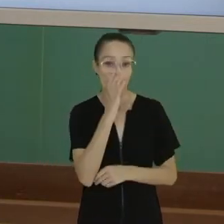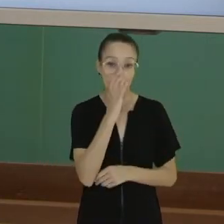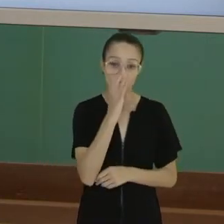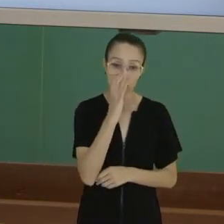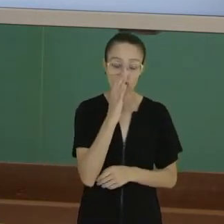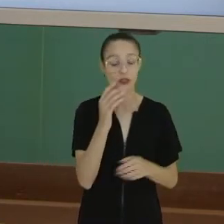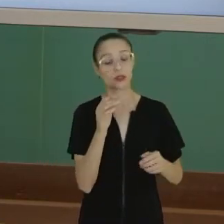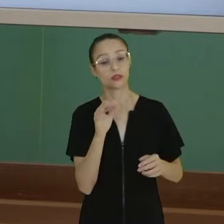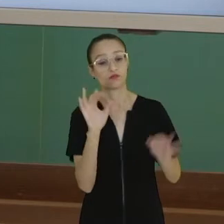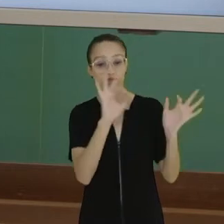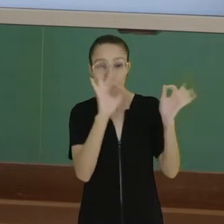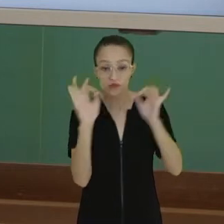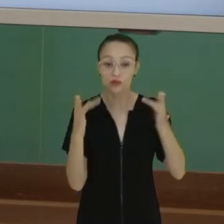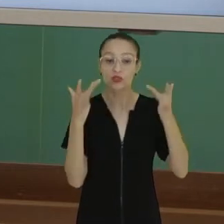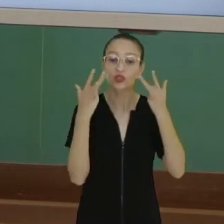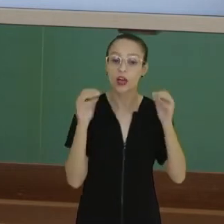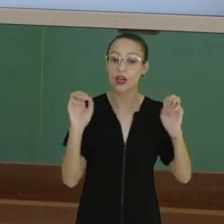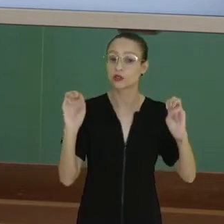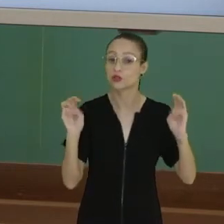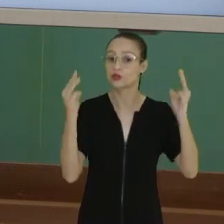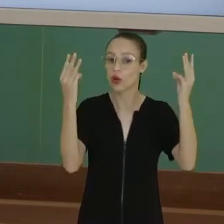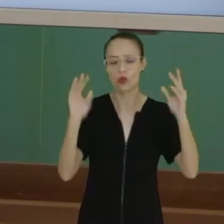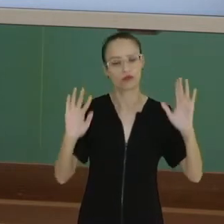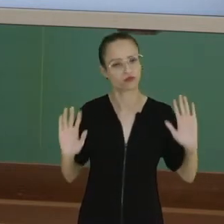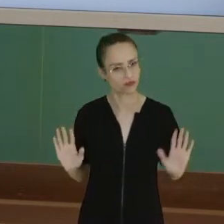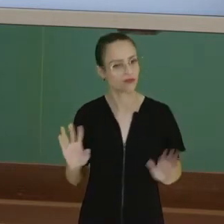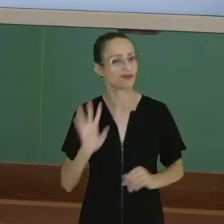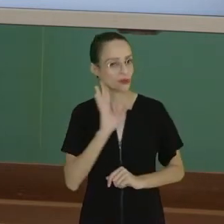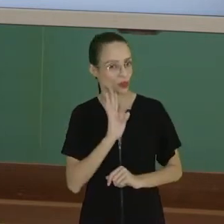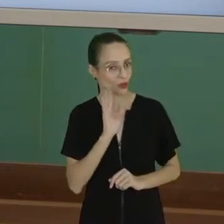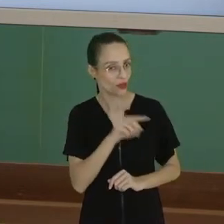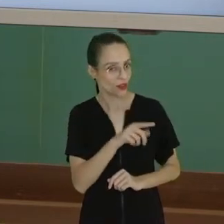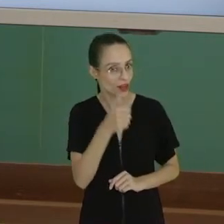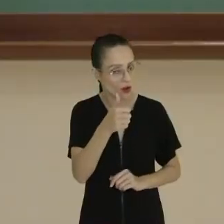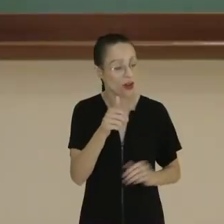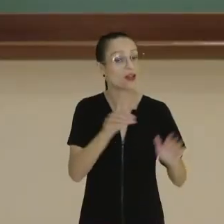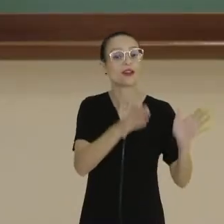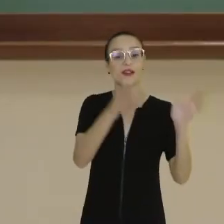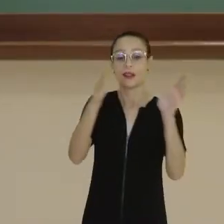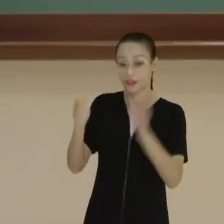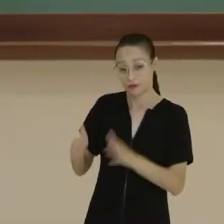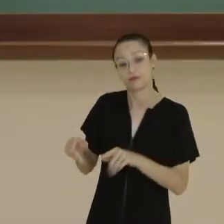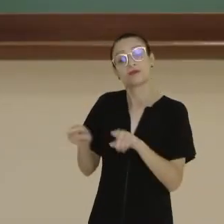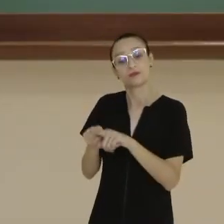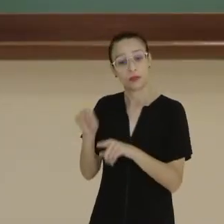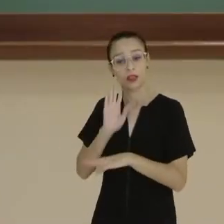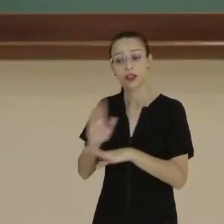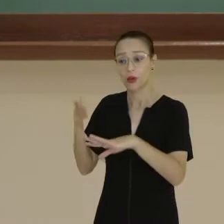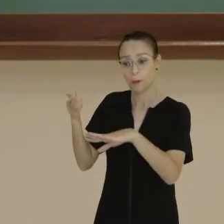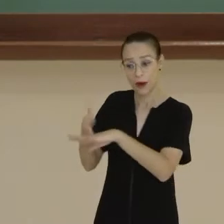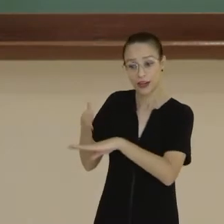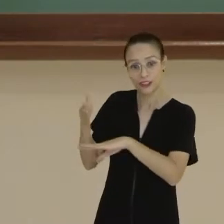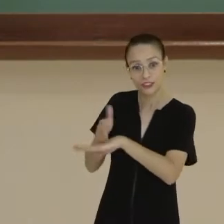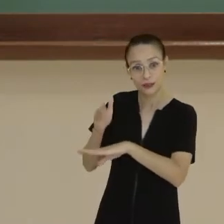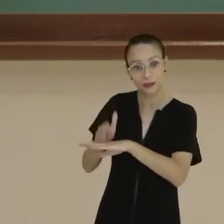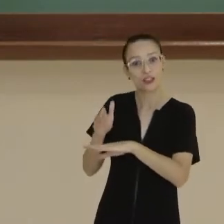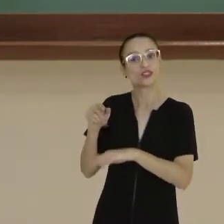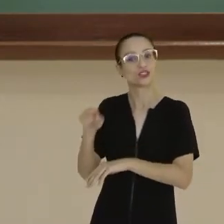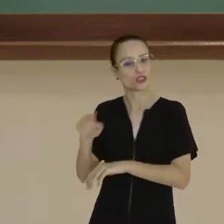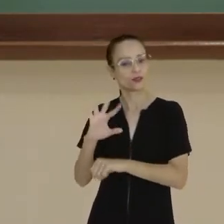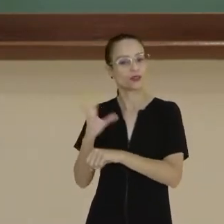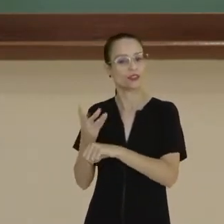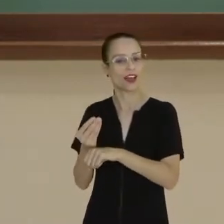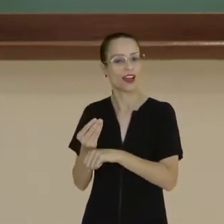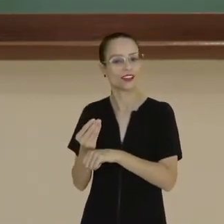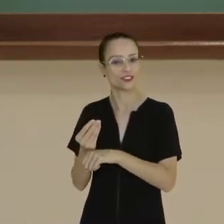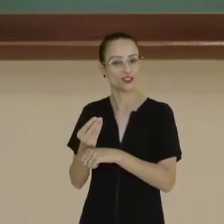apresentação teatral, um show, enfim, é muito bacana. Mas também é legal você participar ativamente da obra, né? Estar